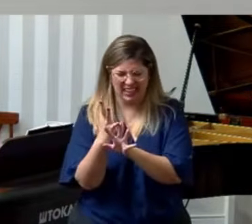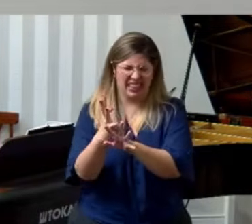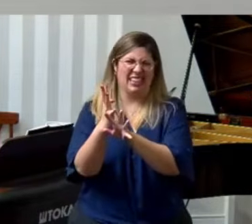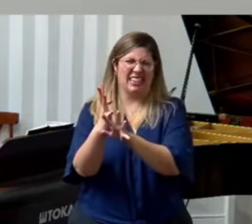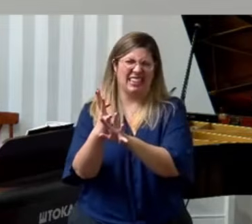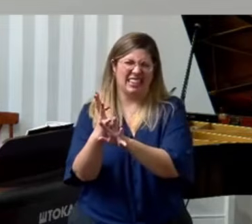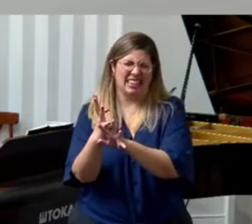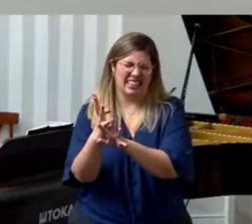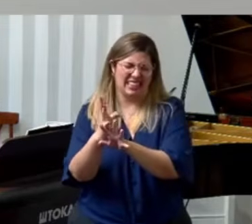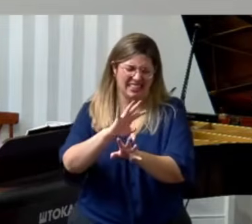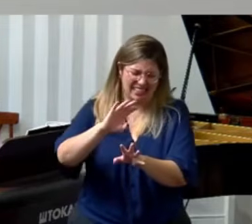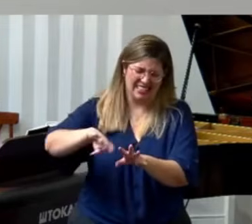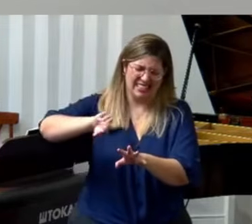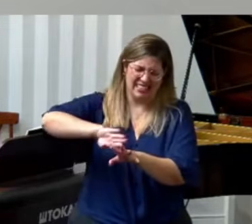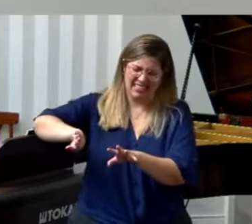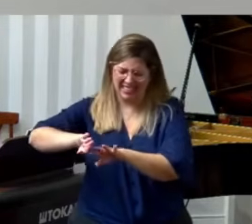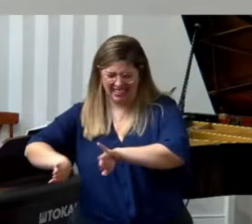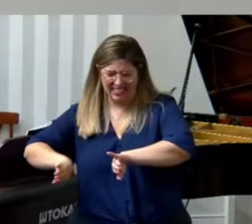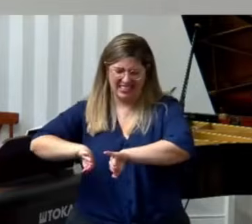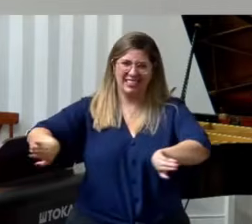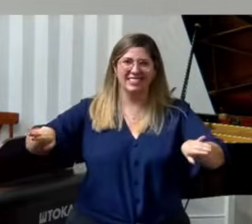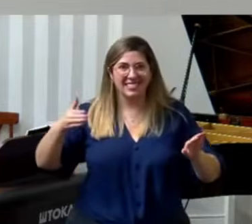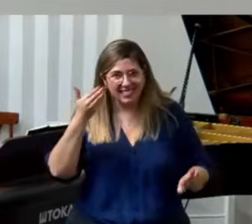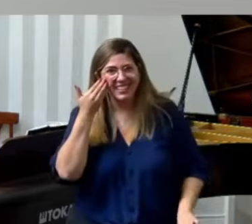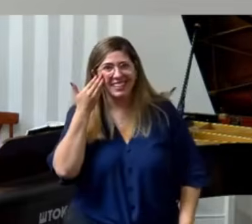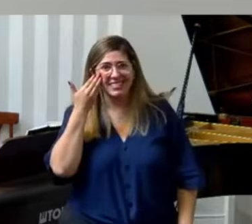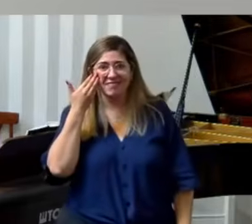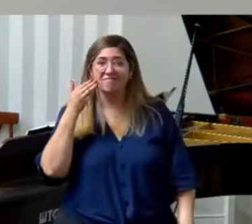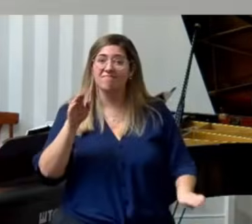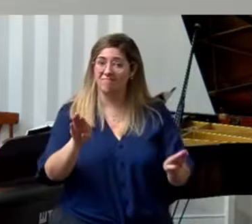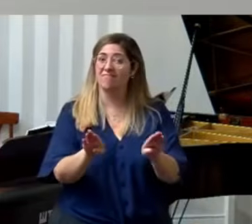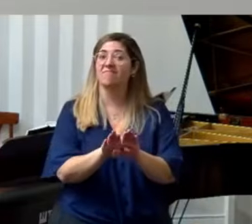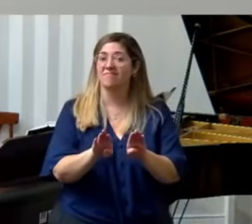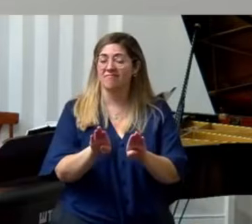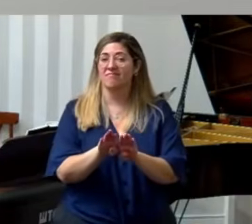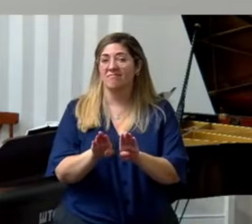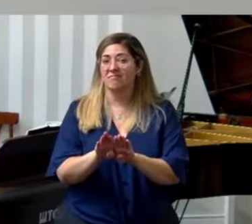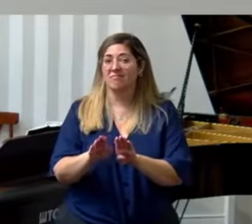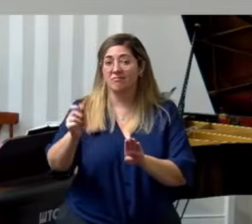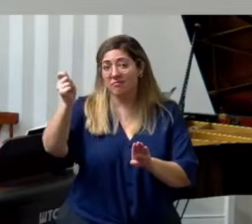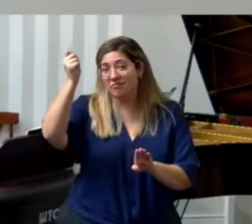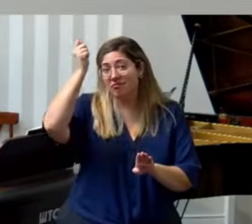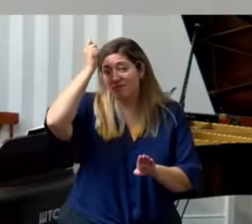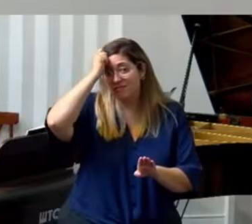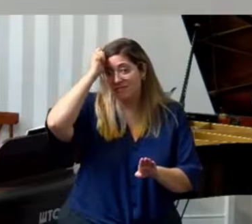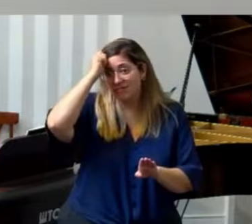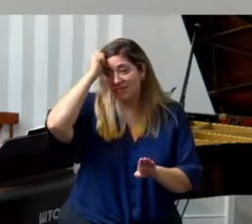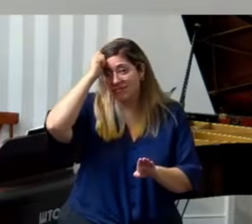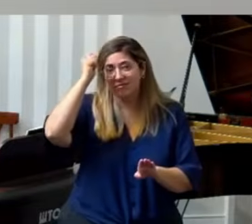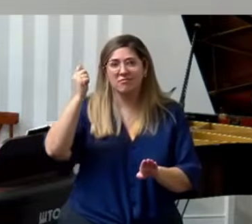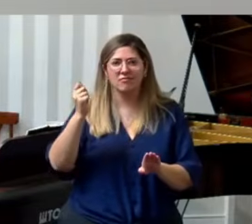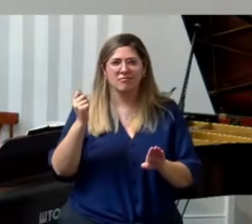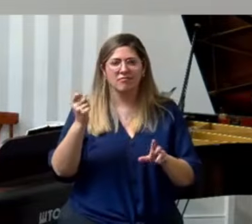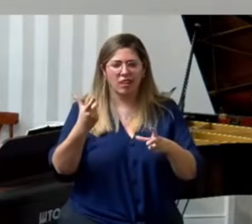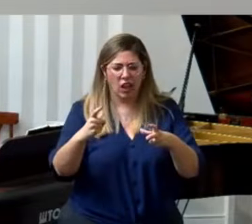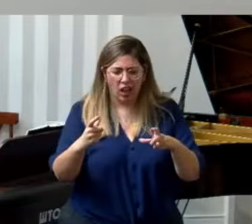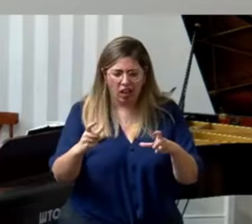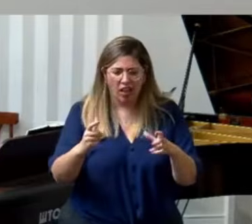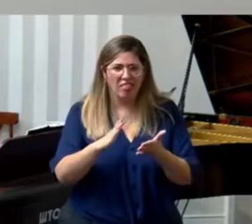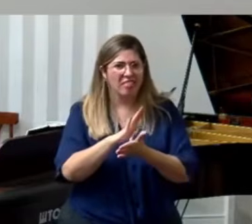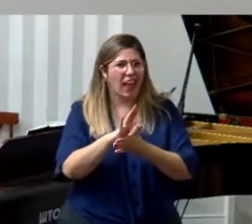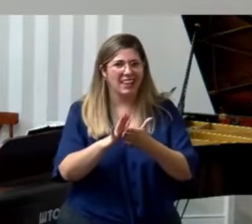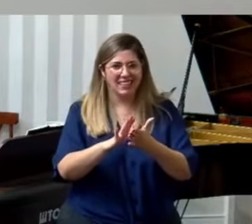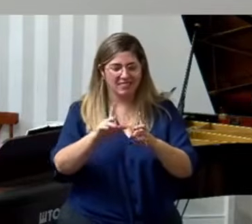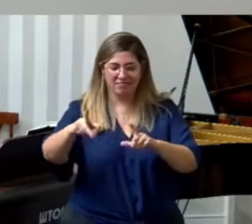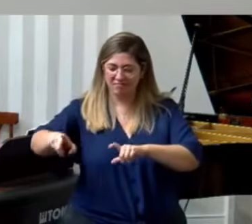campo. Para esse versículo 18 fazer sentido, Adão deve ter conhecido uma terra que não tinha ervas